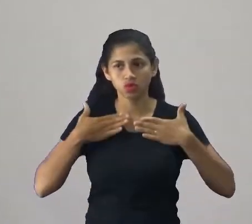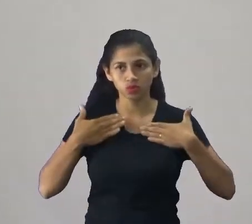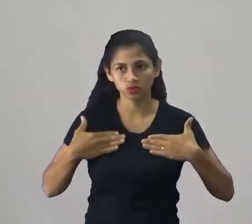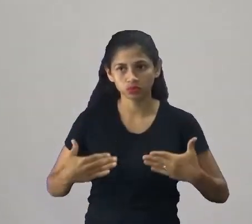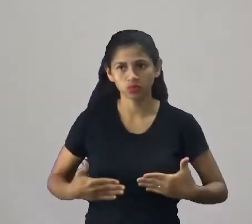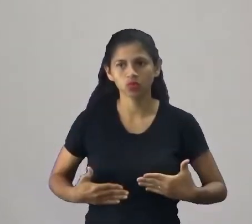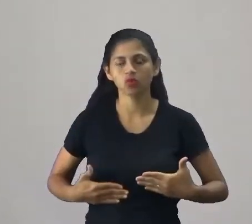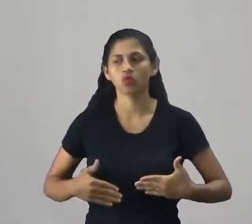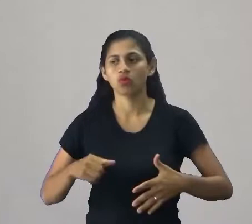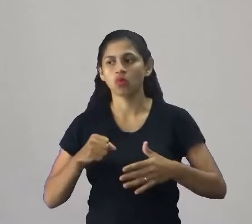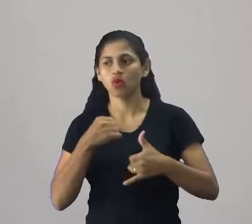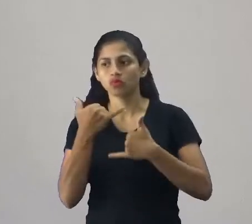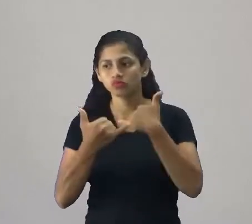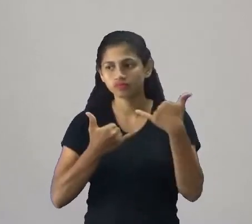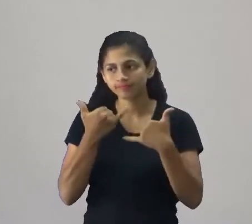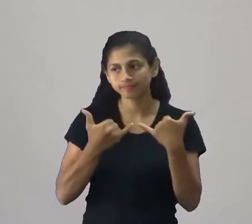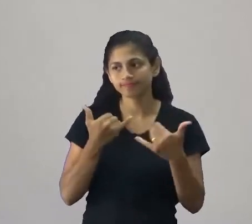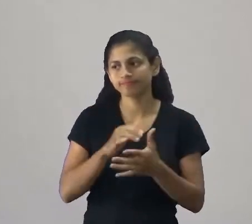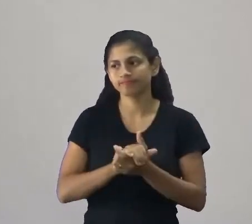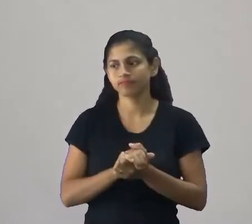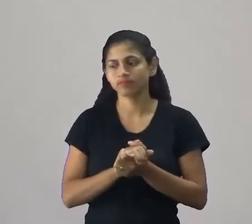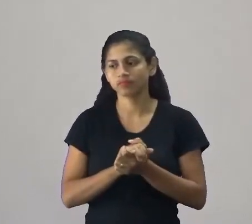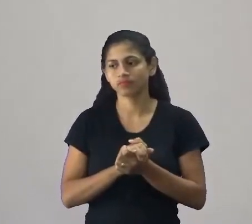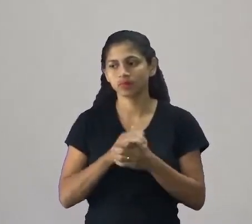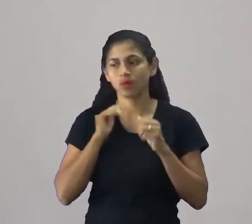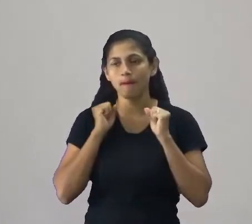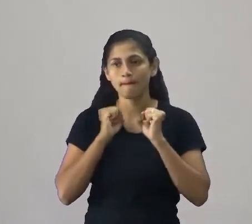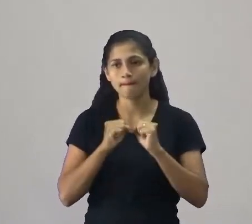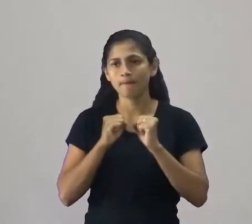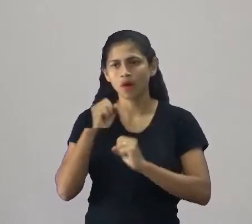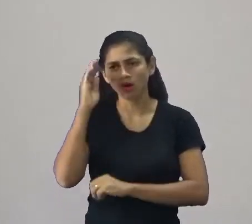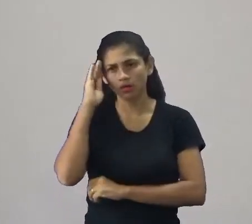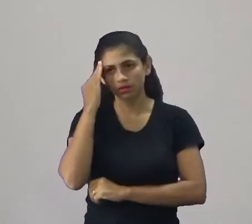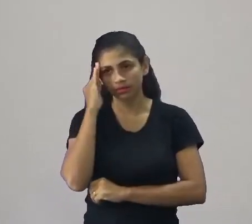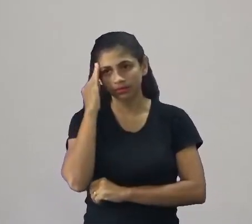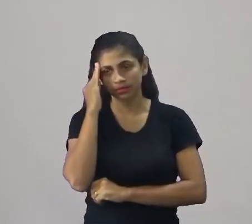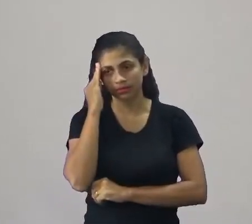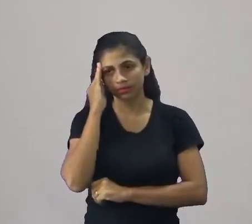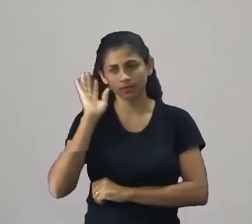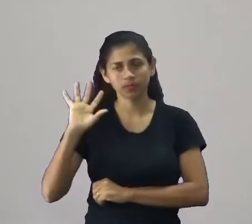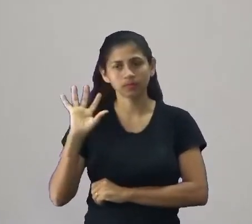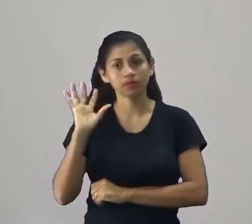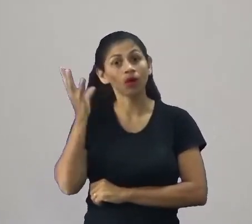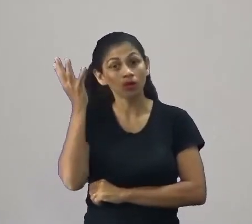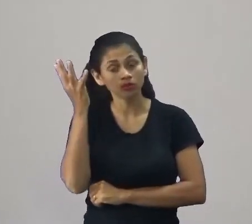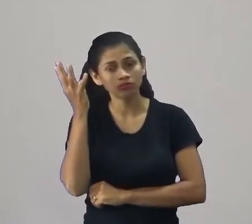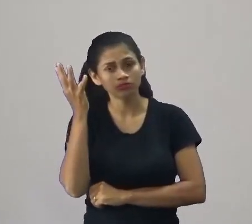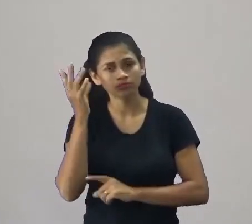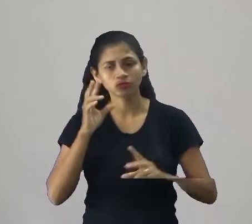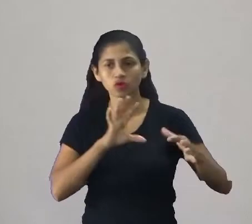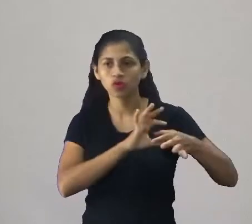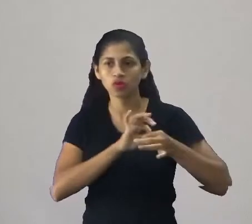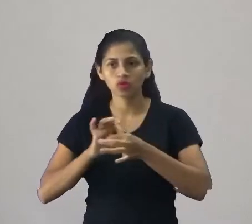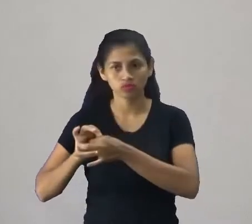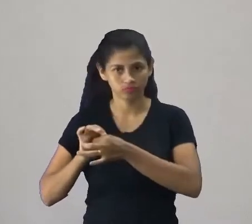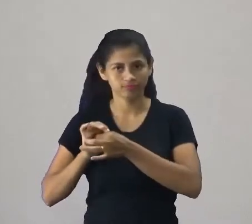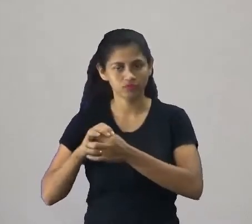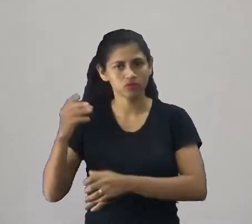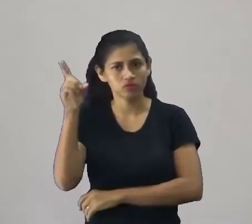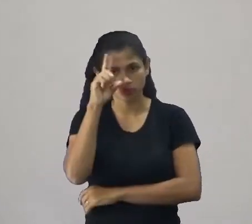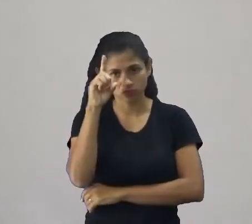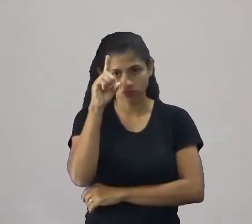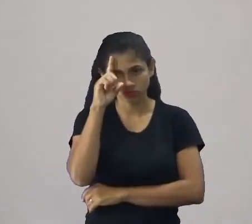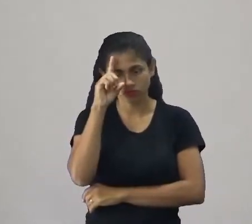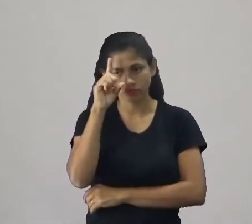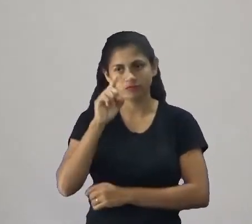dessas atividades, tanto jogos e brincadeiras, e aí o que a gente pode entender é que elas acontecem no contexto cotidiano, ou